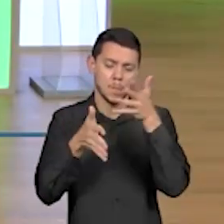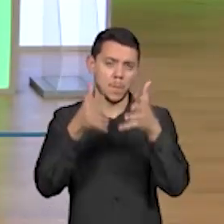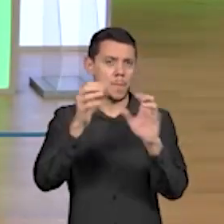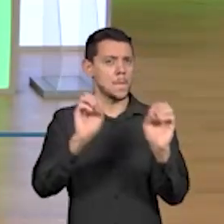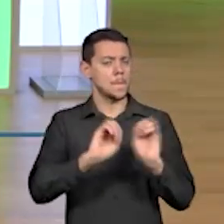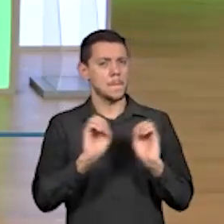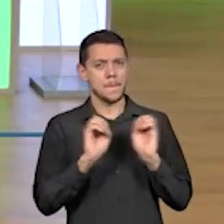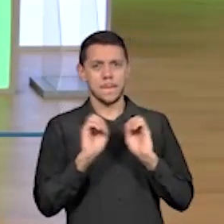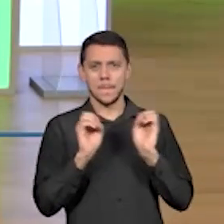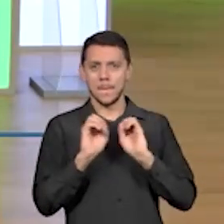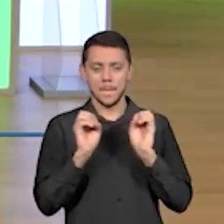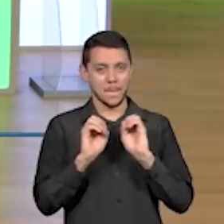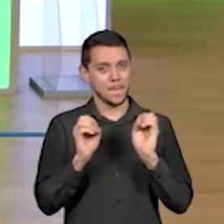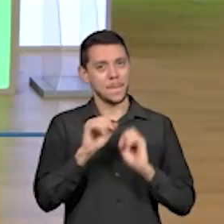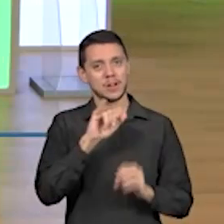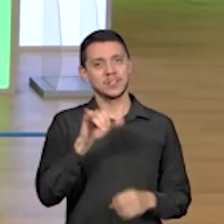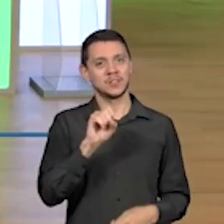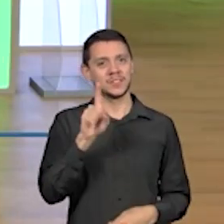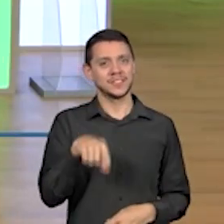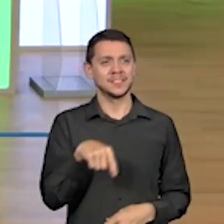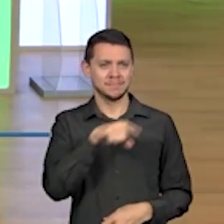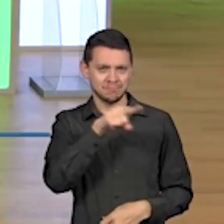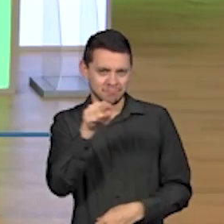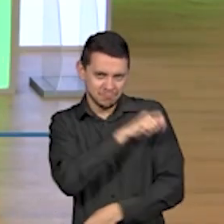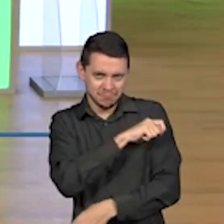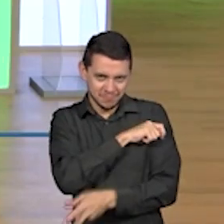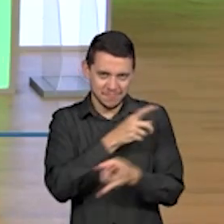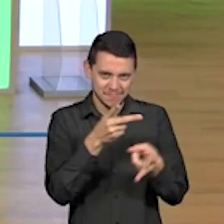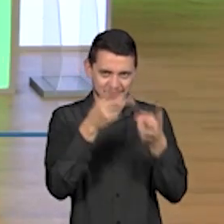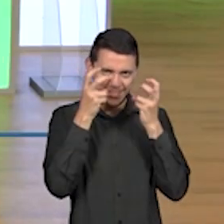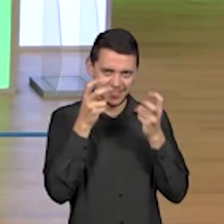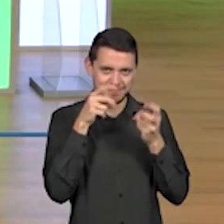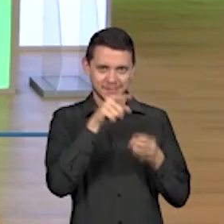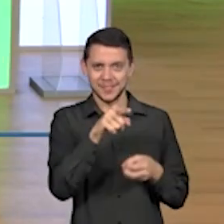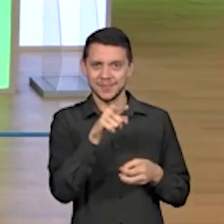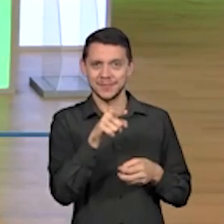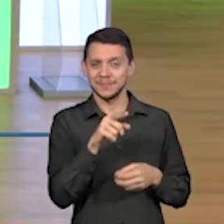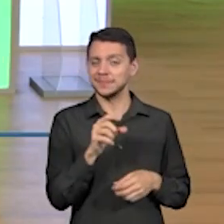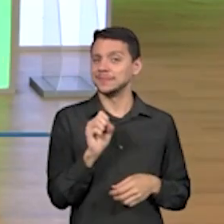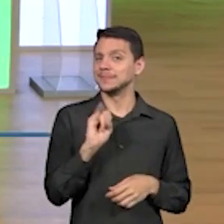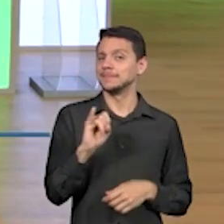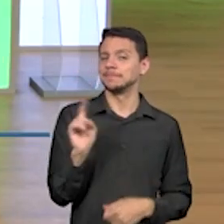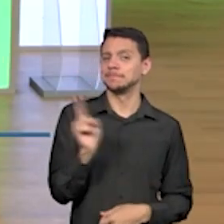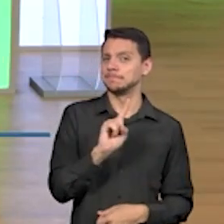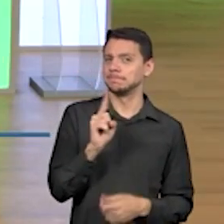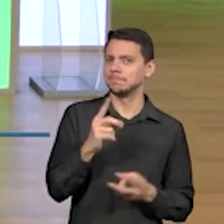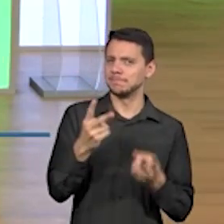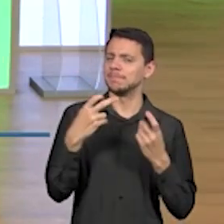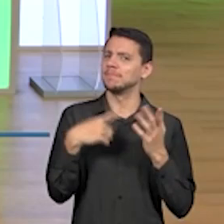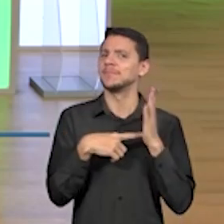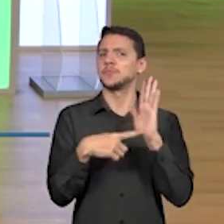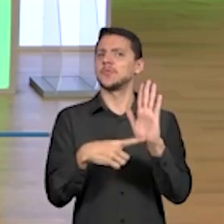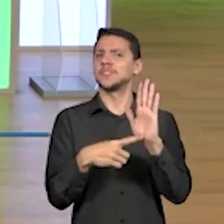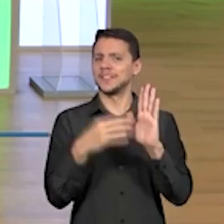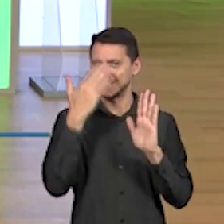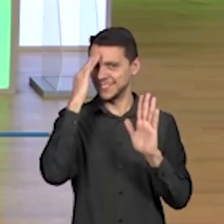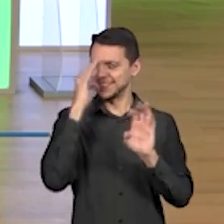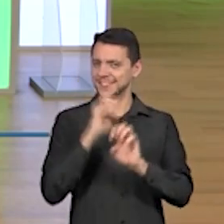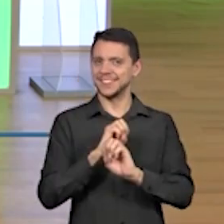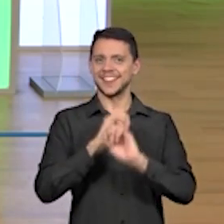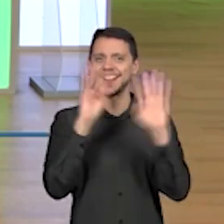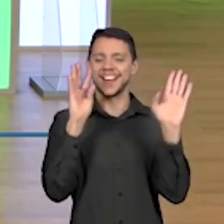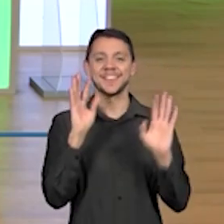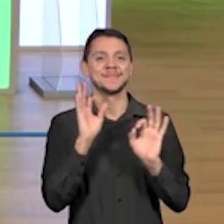falando isso. Os estudantes notaram? Perceberam essa diferença? Bom, se não perceberam, estou apontando. Acho que vai ficar claro.